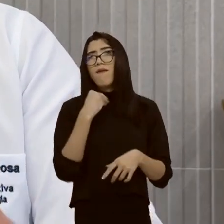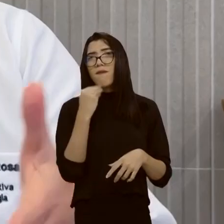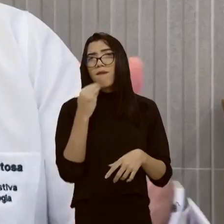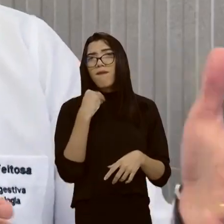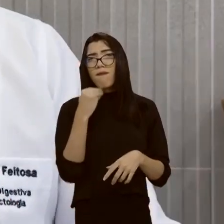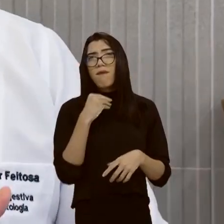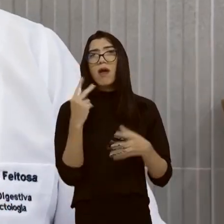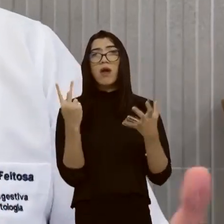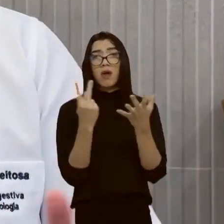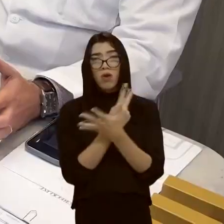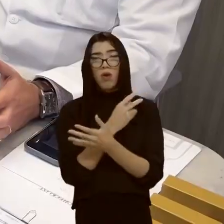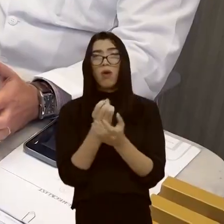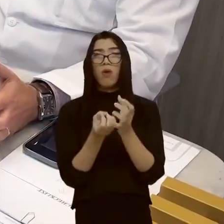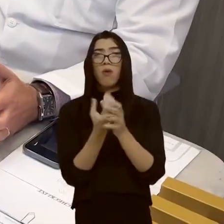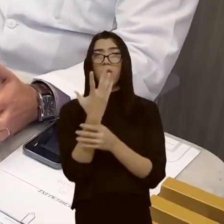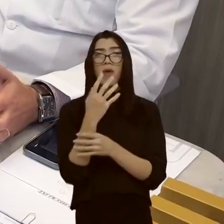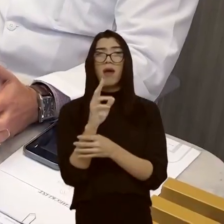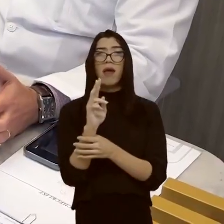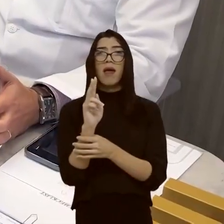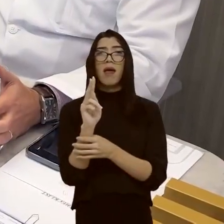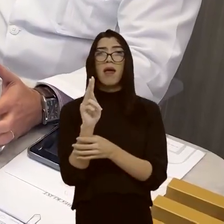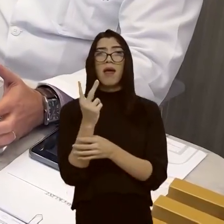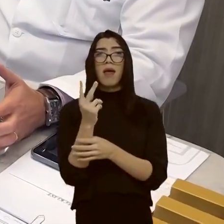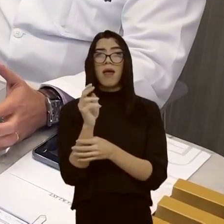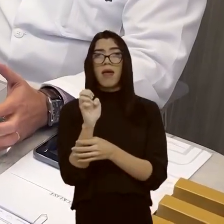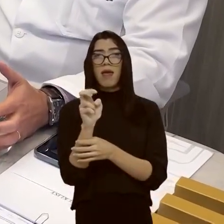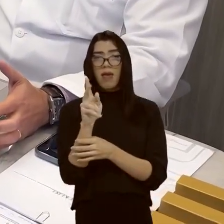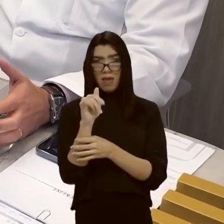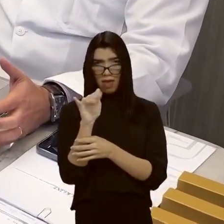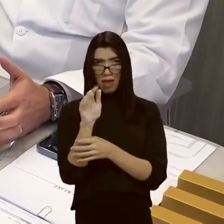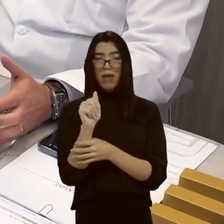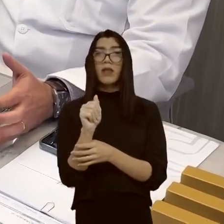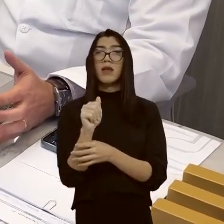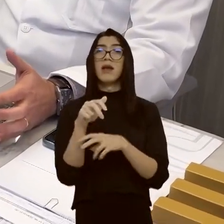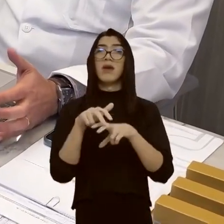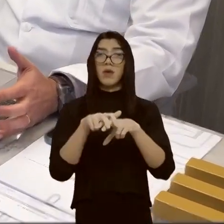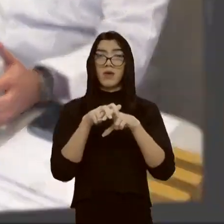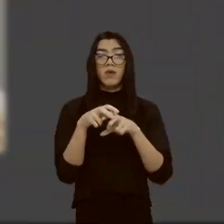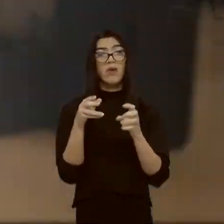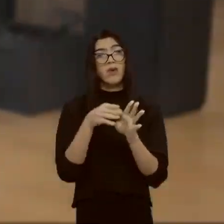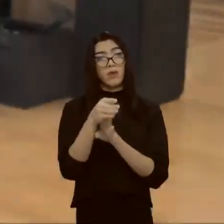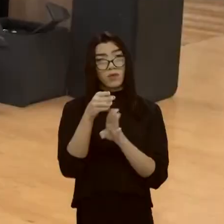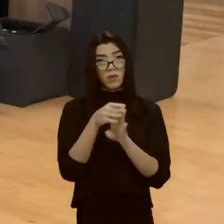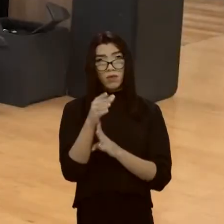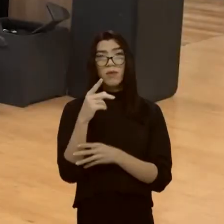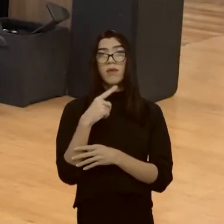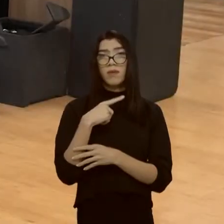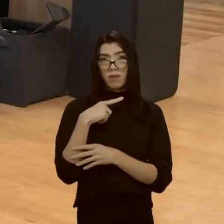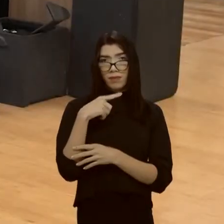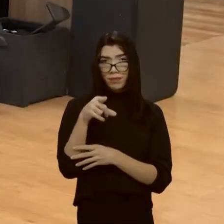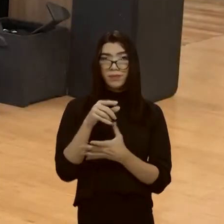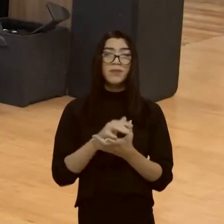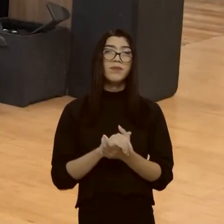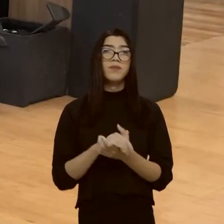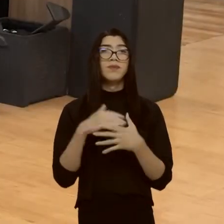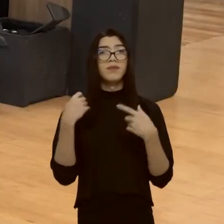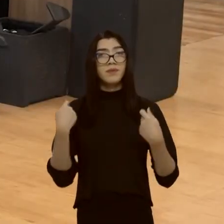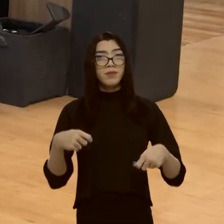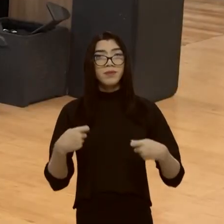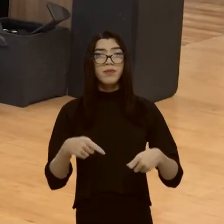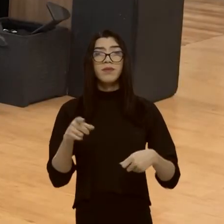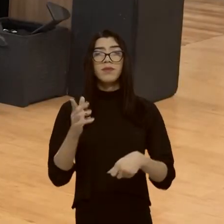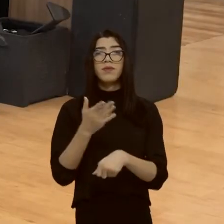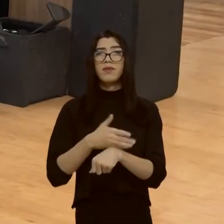dilatar e formar uma hérnia. Para evitar o surgimento do problema, existem algumas recomendações. Entre elas, manter uma rotina